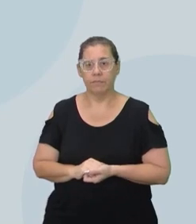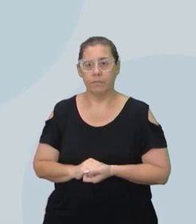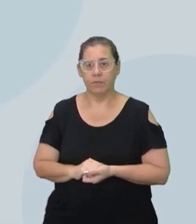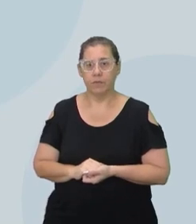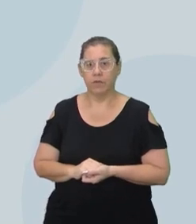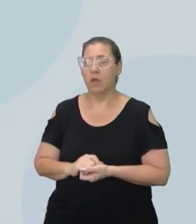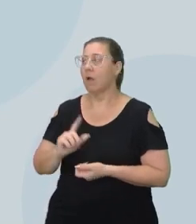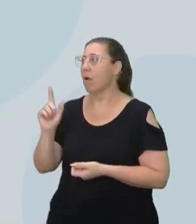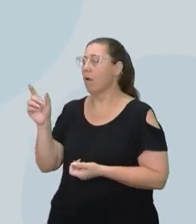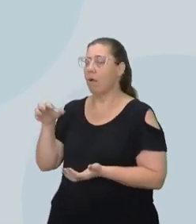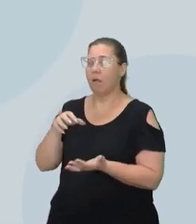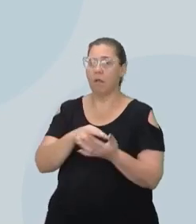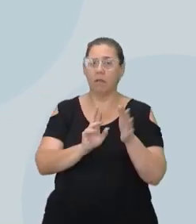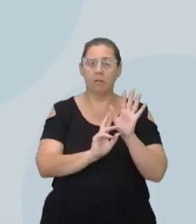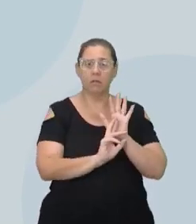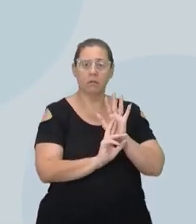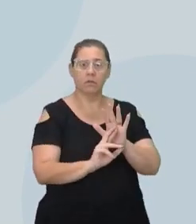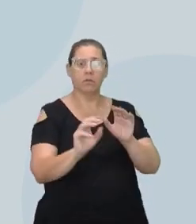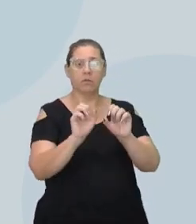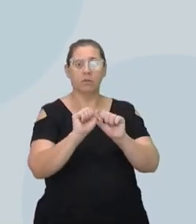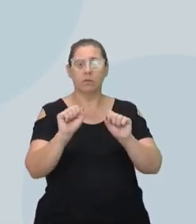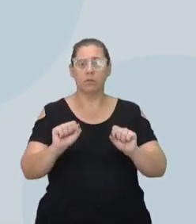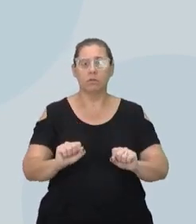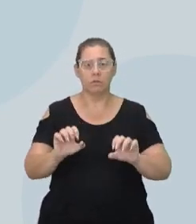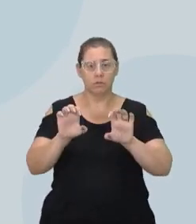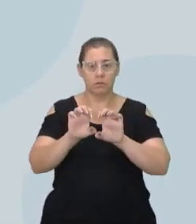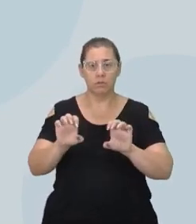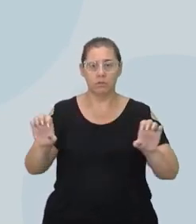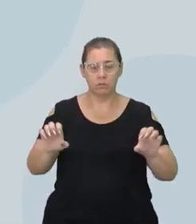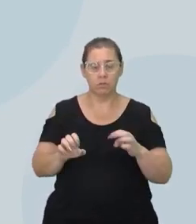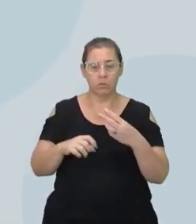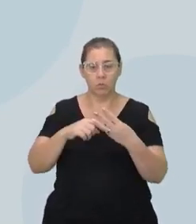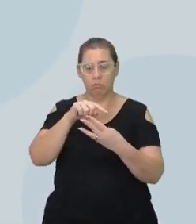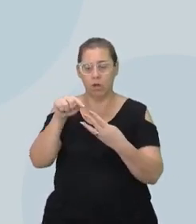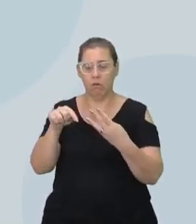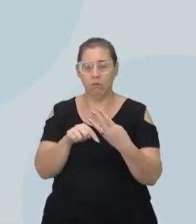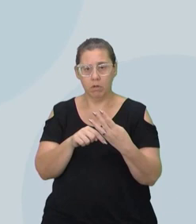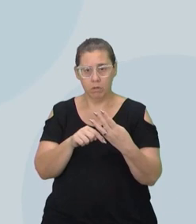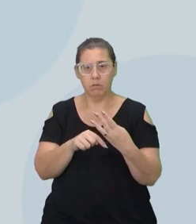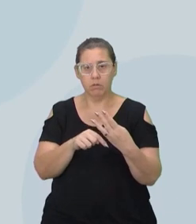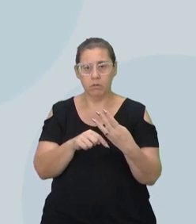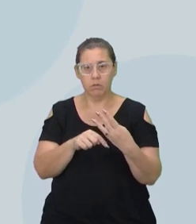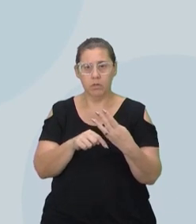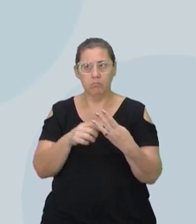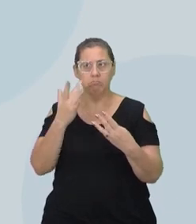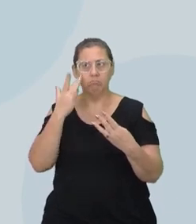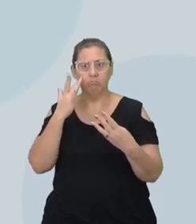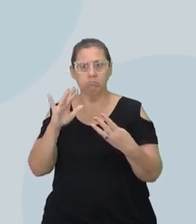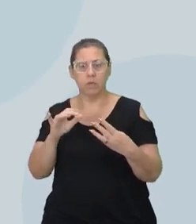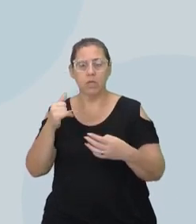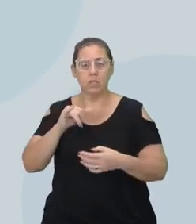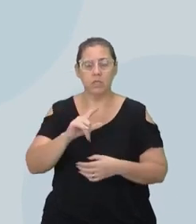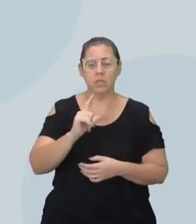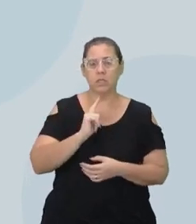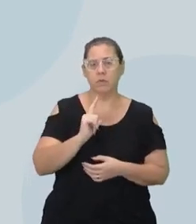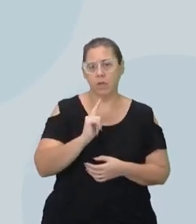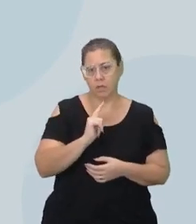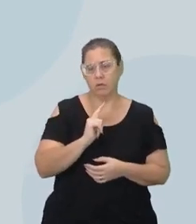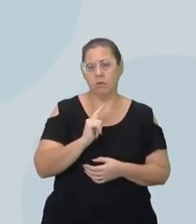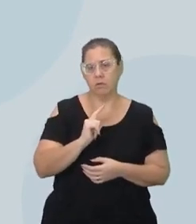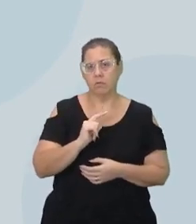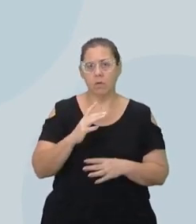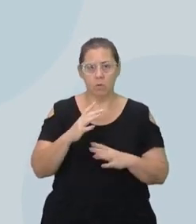Essa matriz é a representação de um sistema de equação com 3 equações e 3 incógnitas. Se